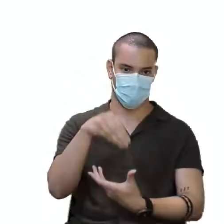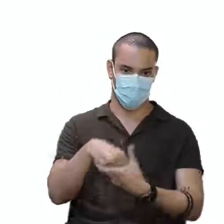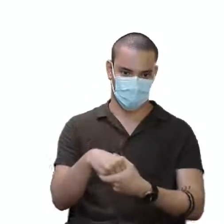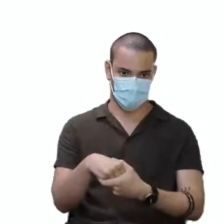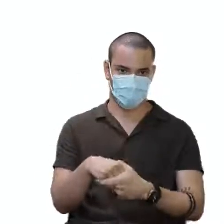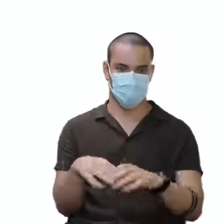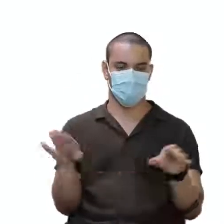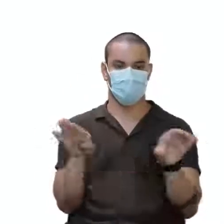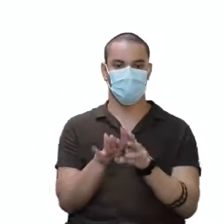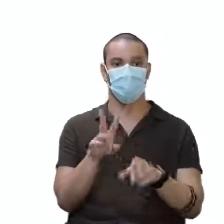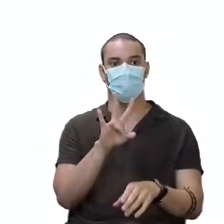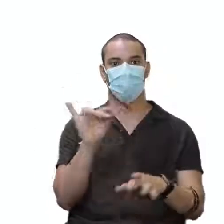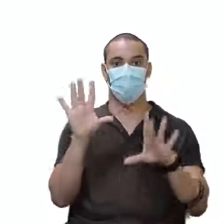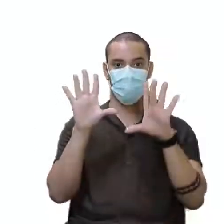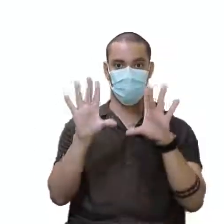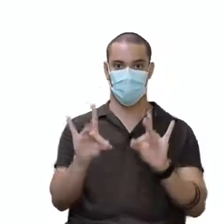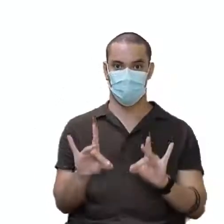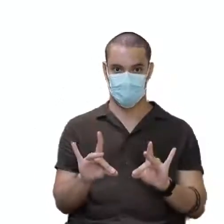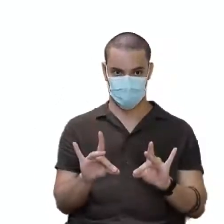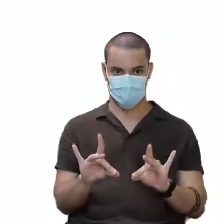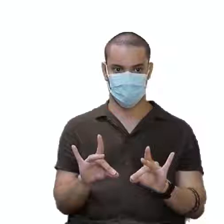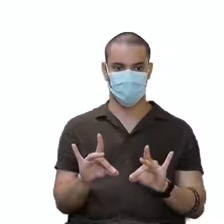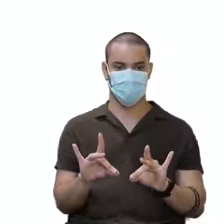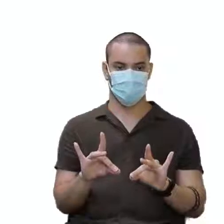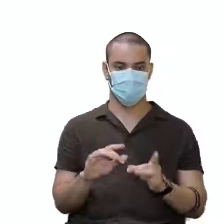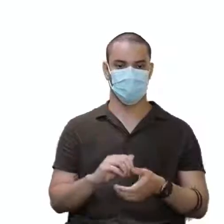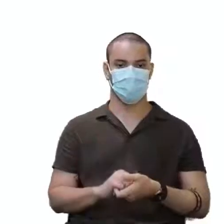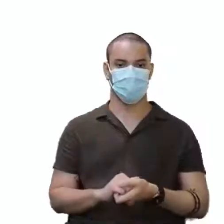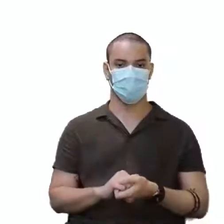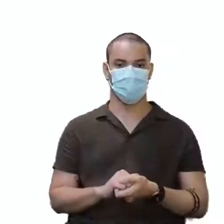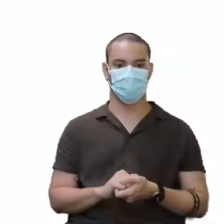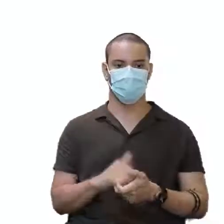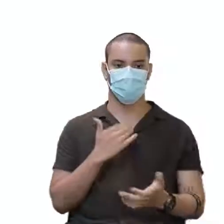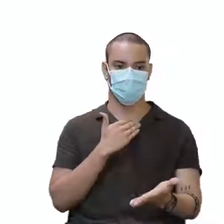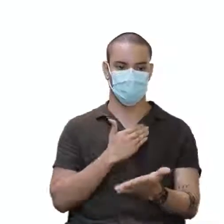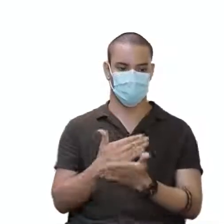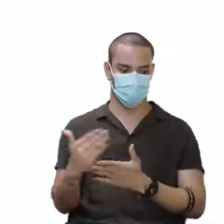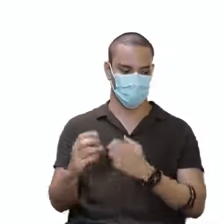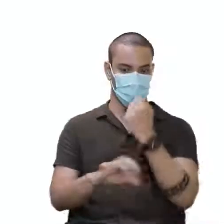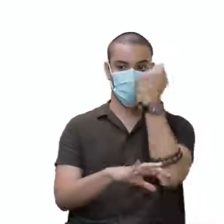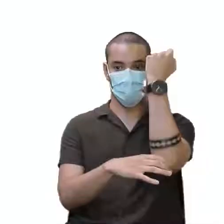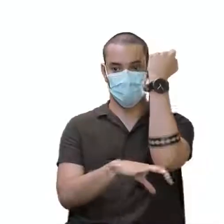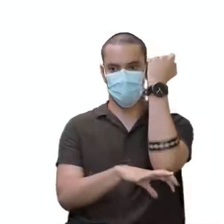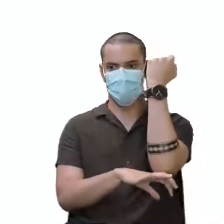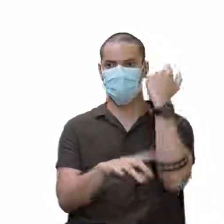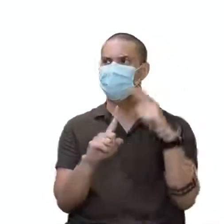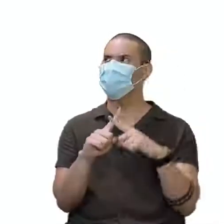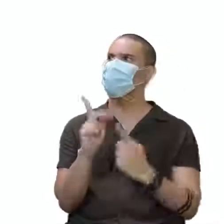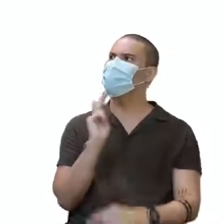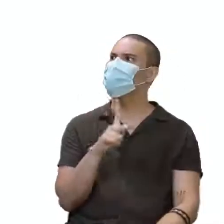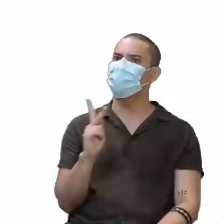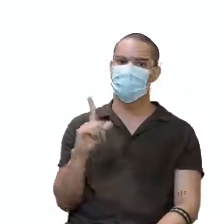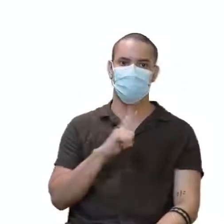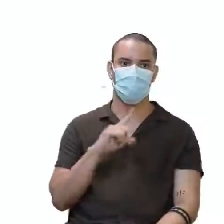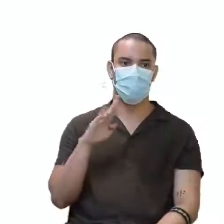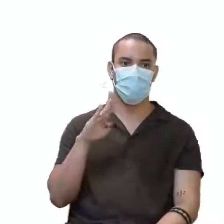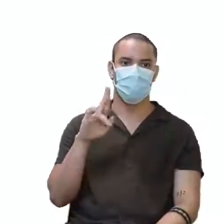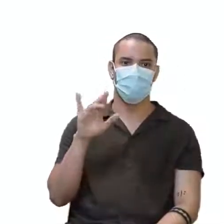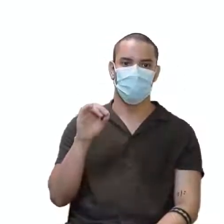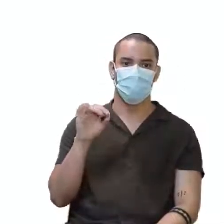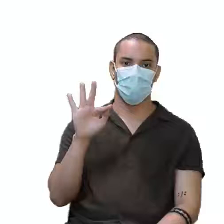solo, vão ficar presas nesse substrato a partir das suas raízes. Ah, professora, mas não tem as